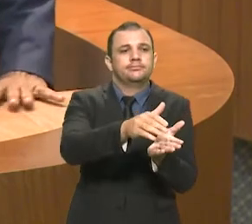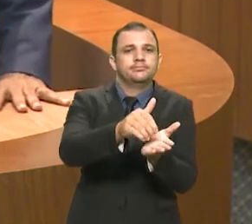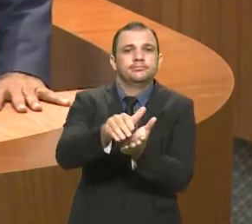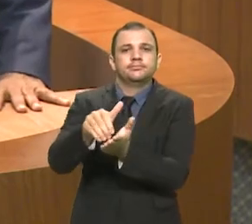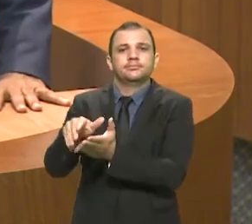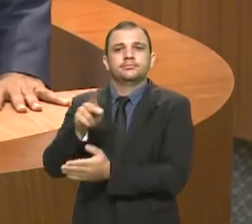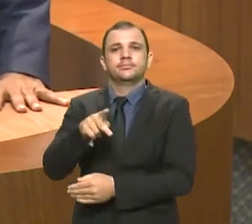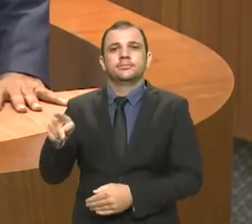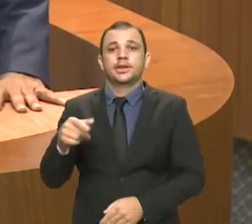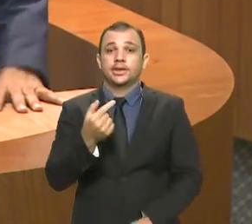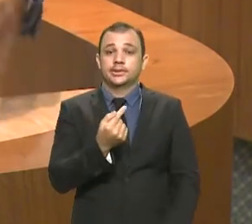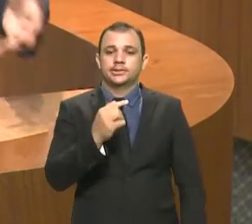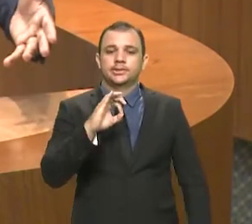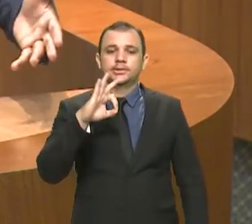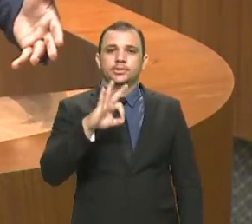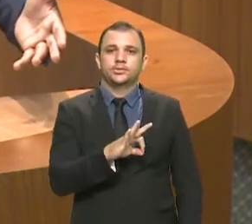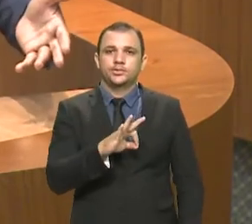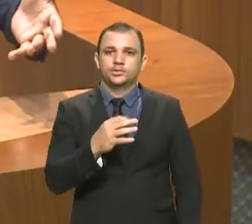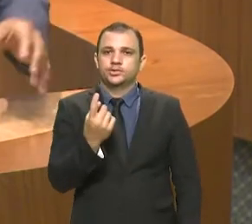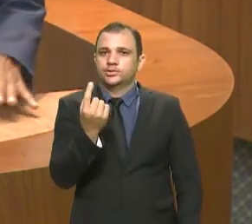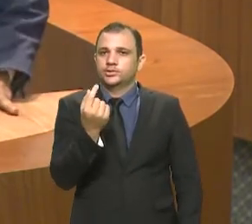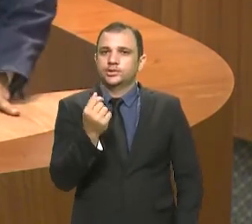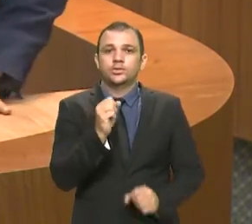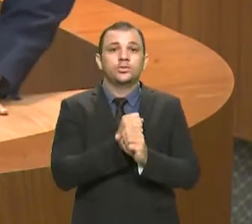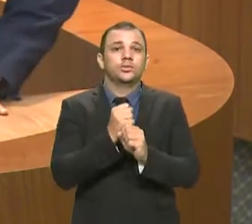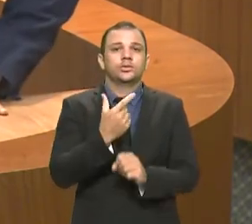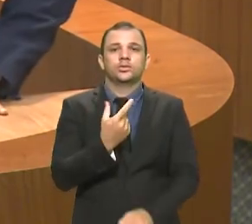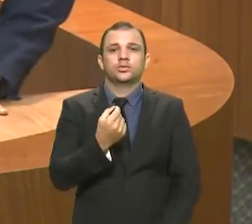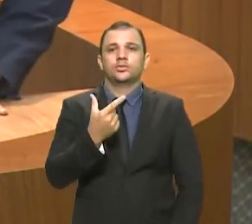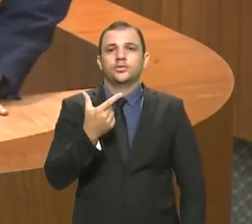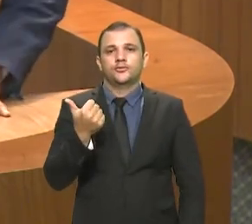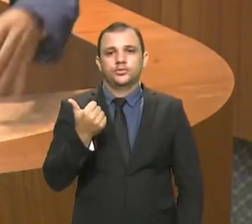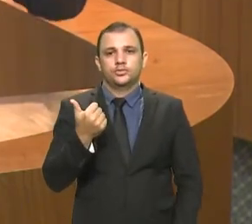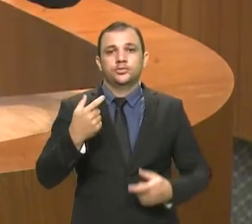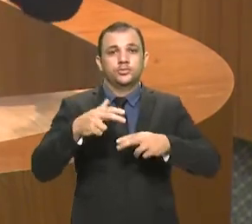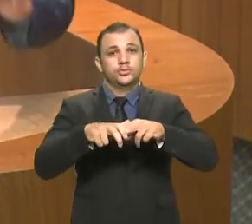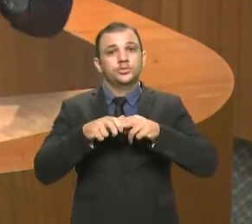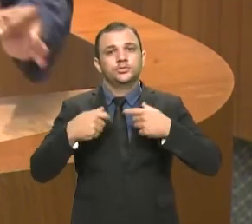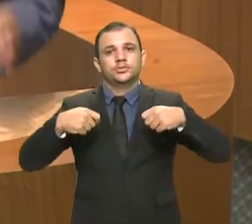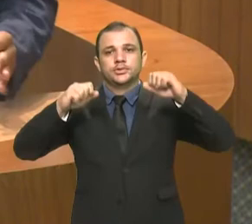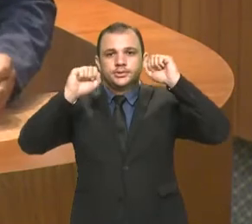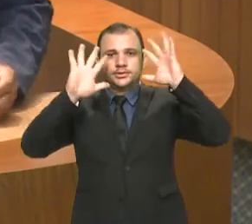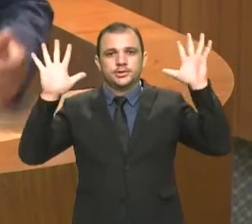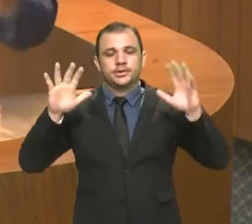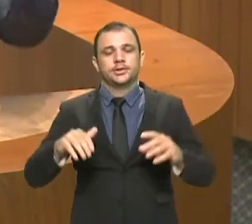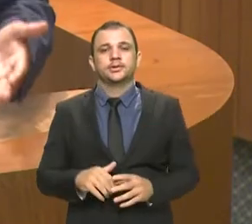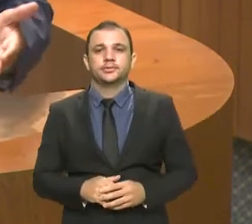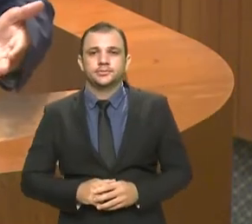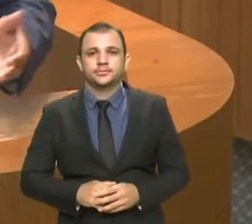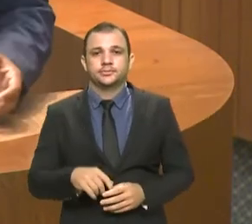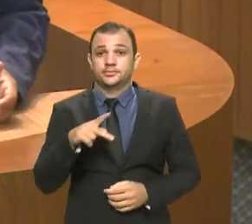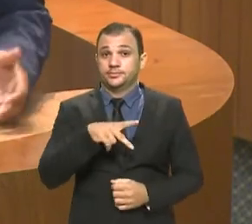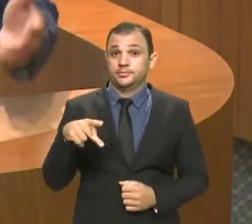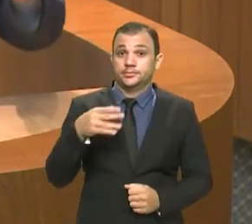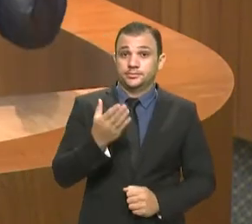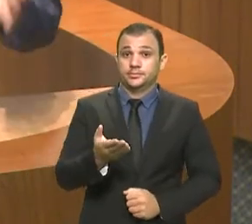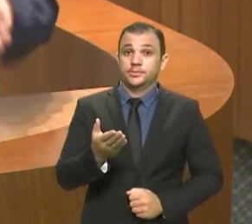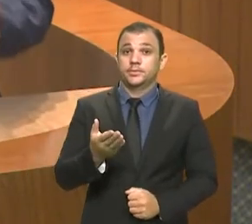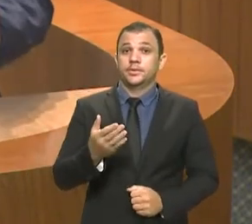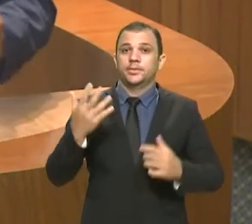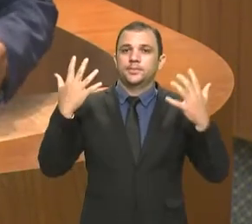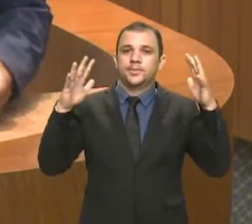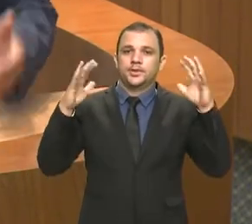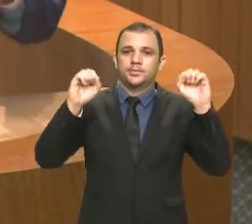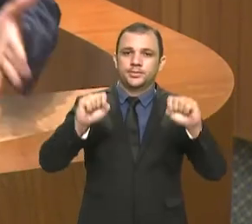dos recursos de 2021. E aí, por isso, precisamos ter transparência na folha de pagamento. Professor de Perimirim, parabéns pela luta.